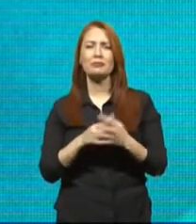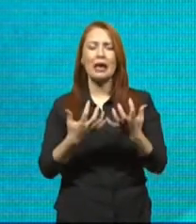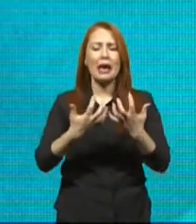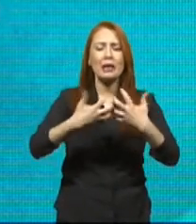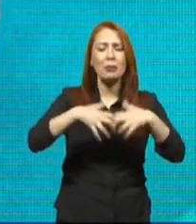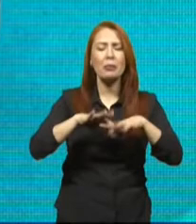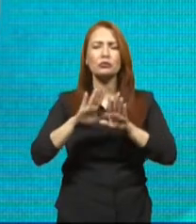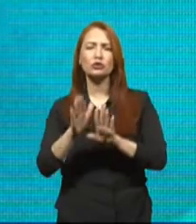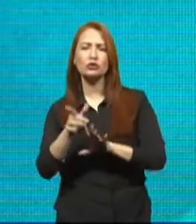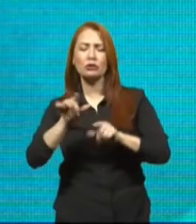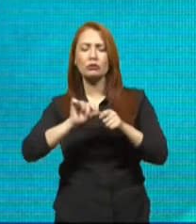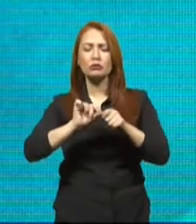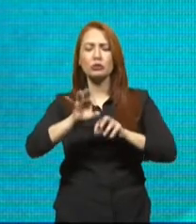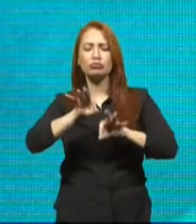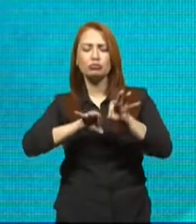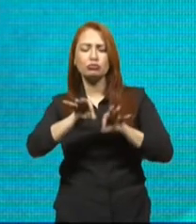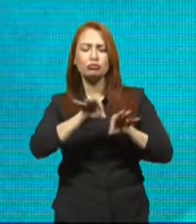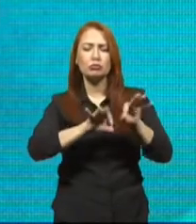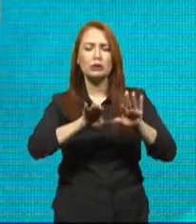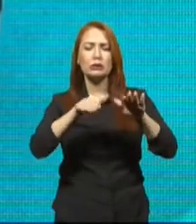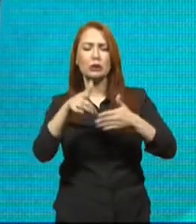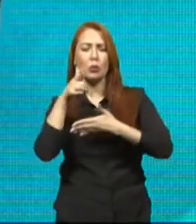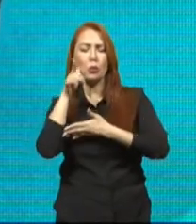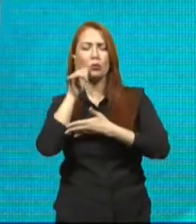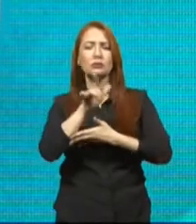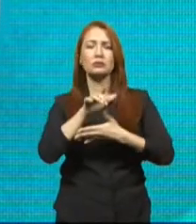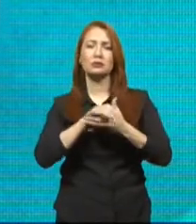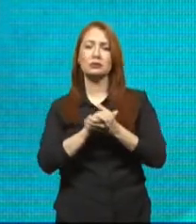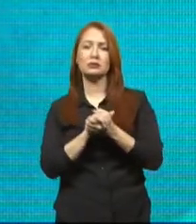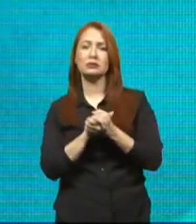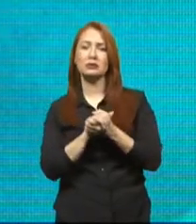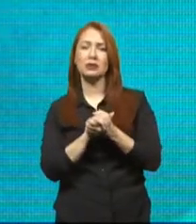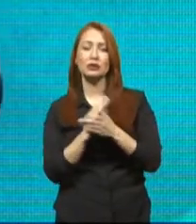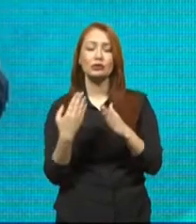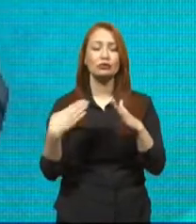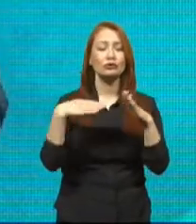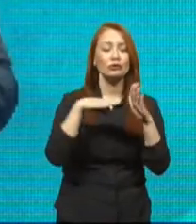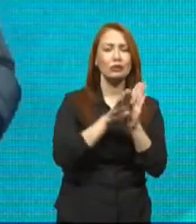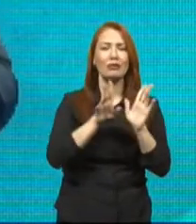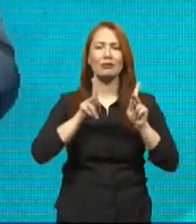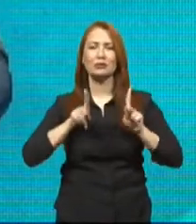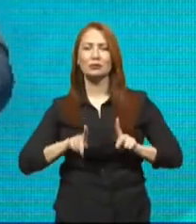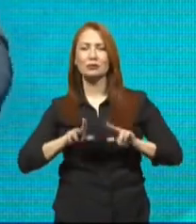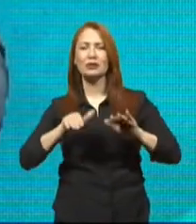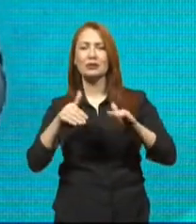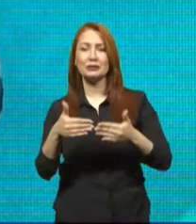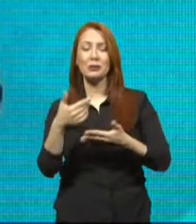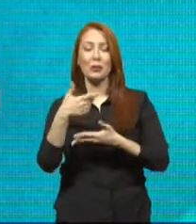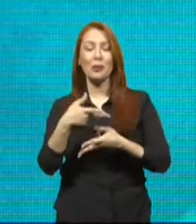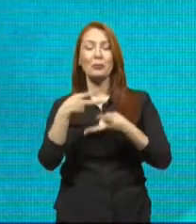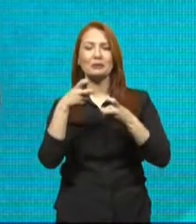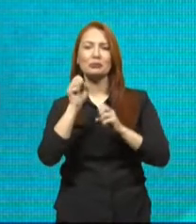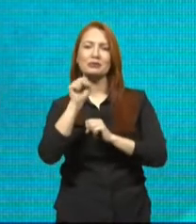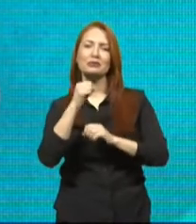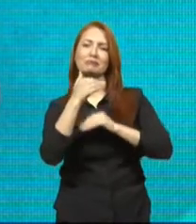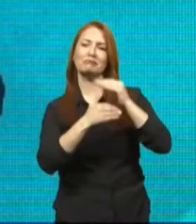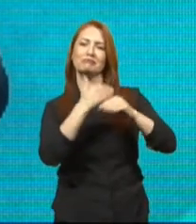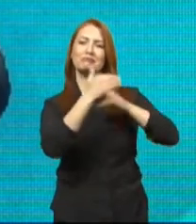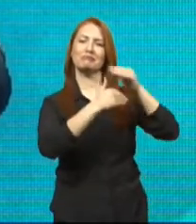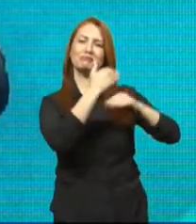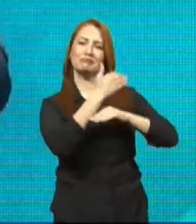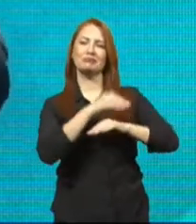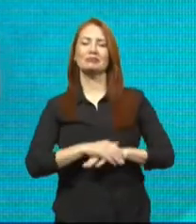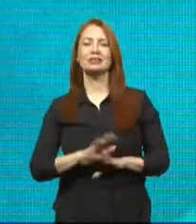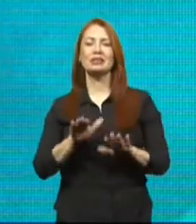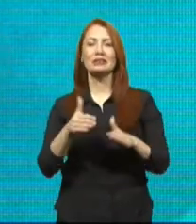elaborados, né, e consiga atingir todo esse público, a gente começa a ver que a cadeia começa a crescer. Então, às vezes,